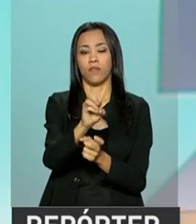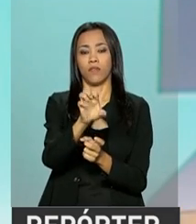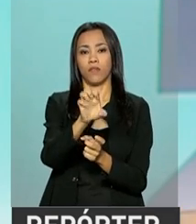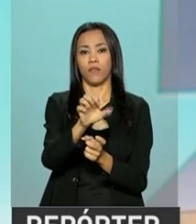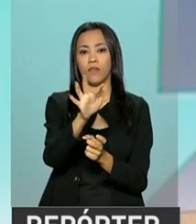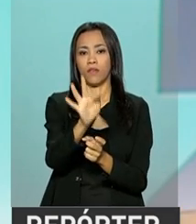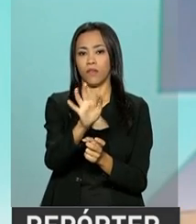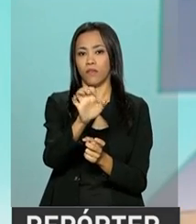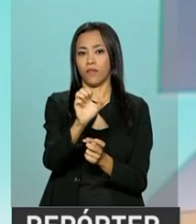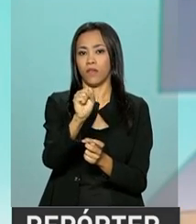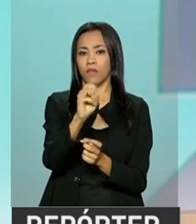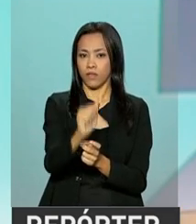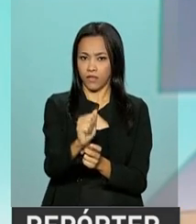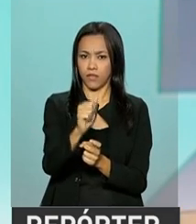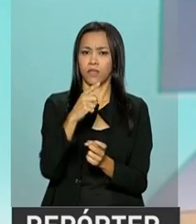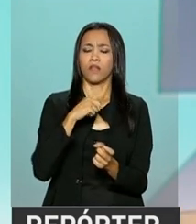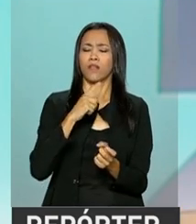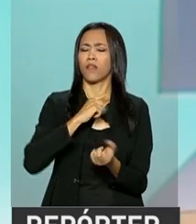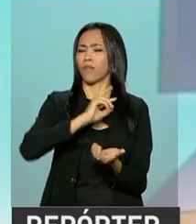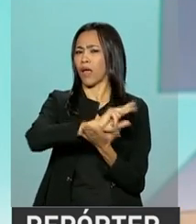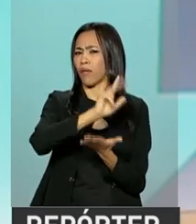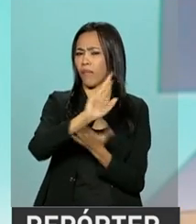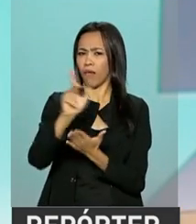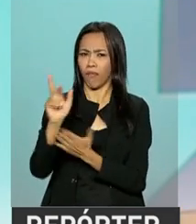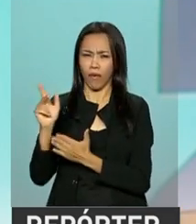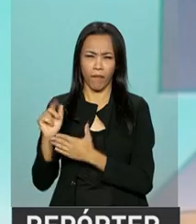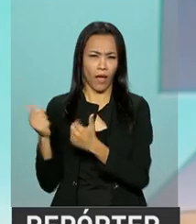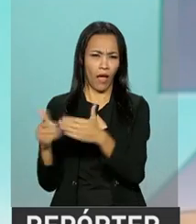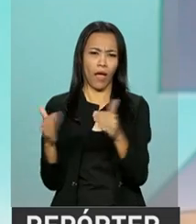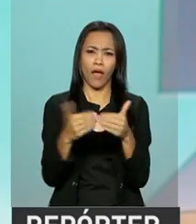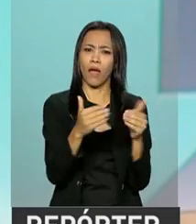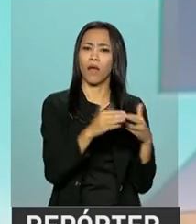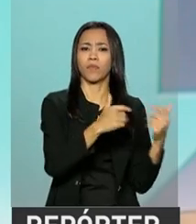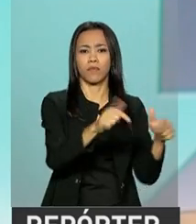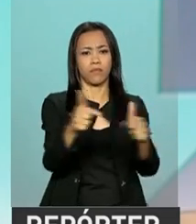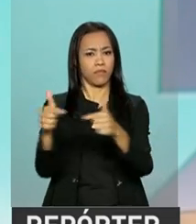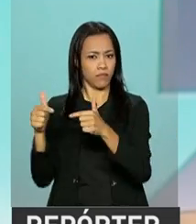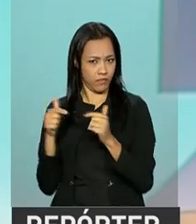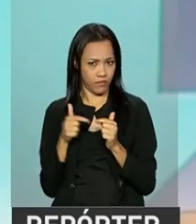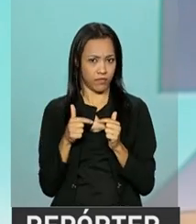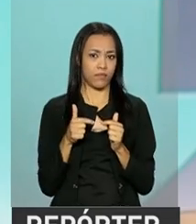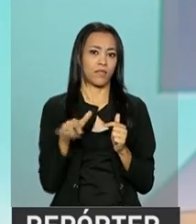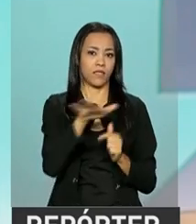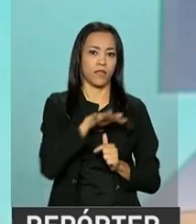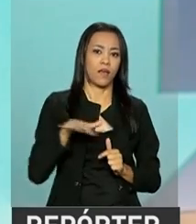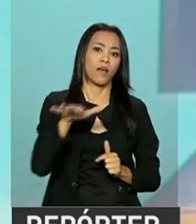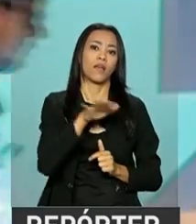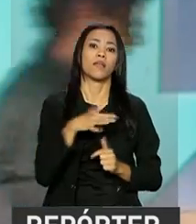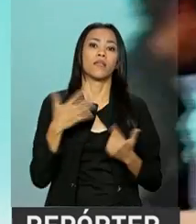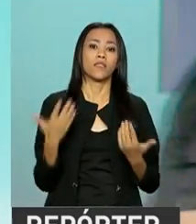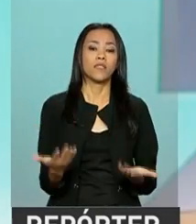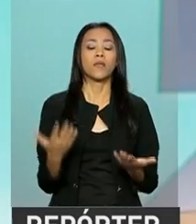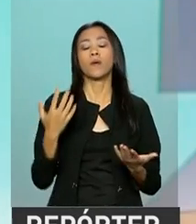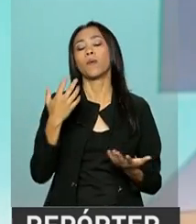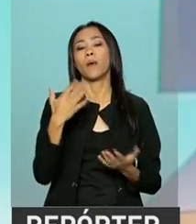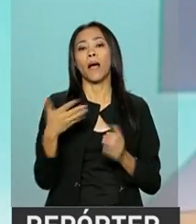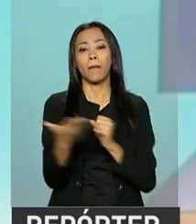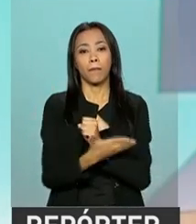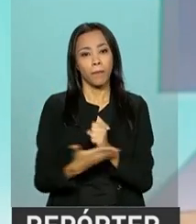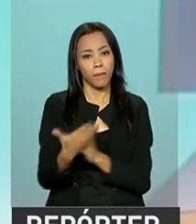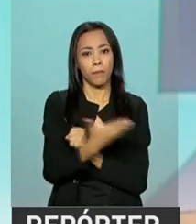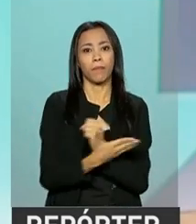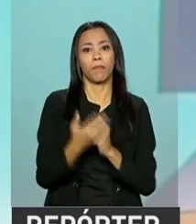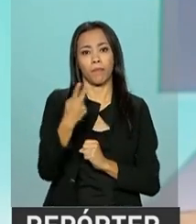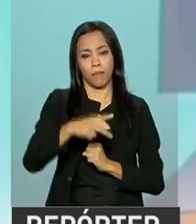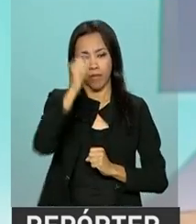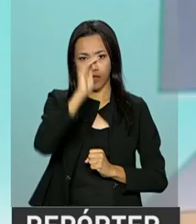diretos e 240.000 empregos indiretos portanto a base industrial de Defesa do Brasil